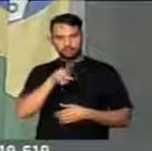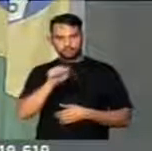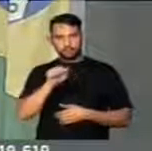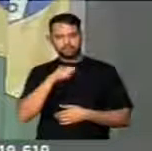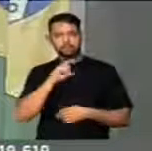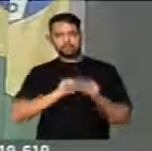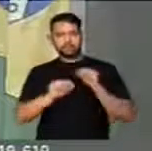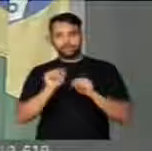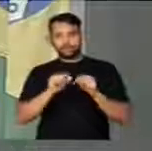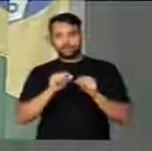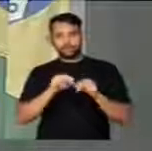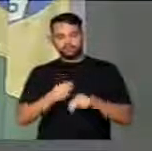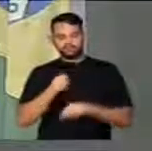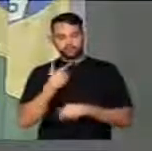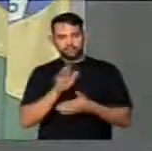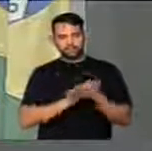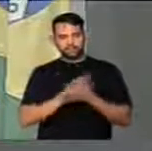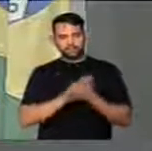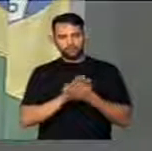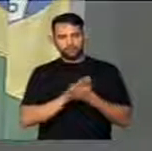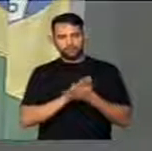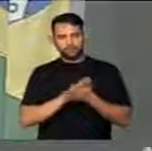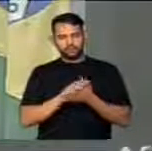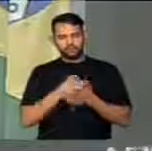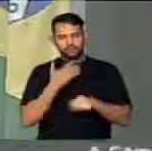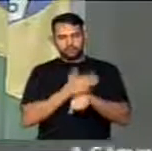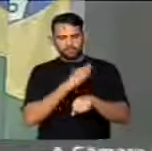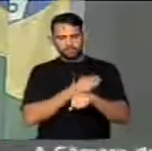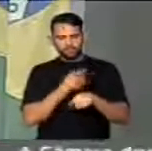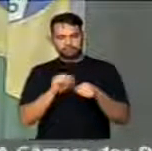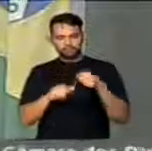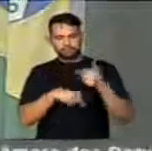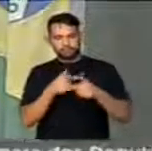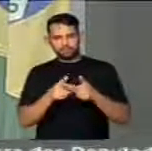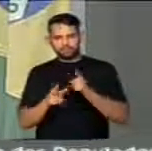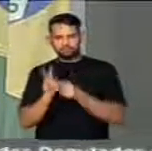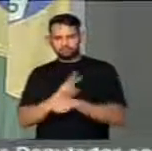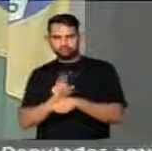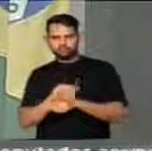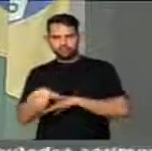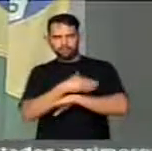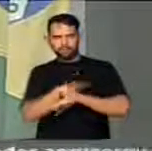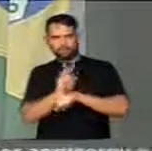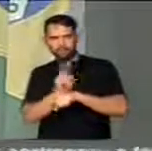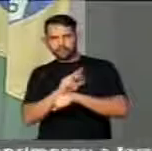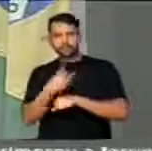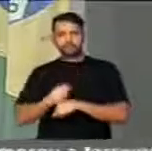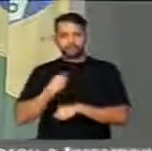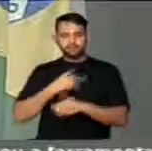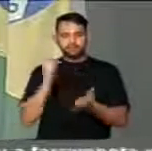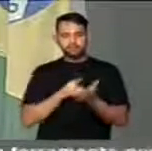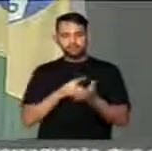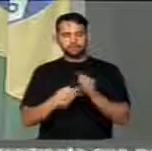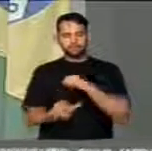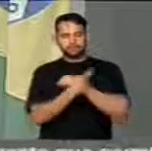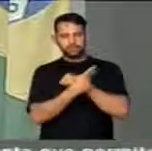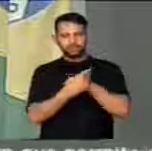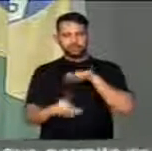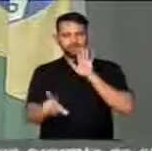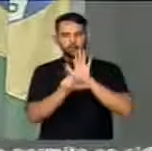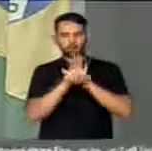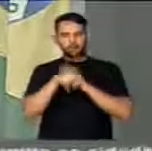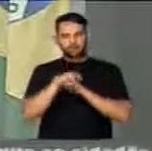e as mulheres andam livres e se respeitam, e sobre a proteção das forças militares do Brasil. Essa